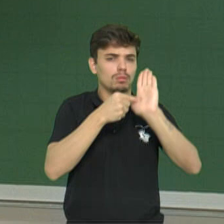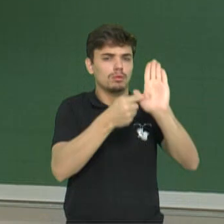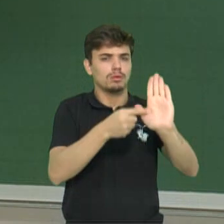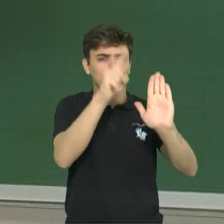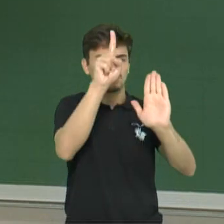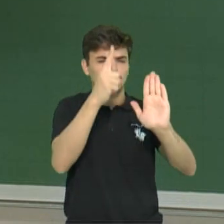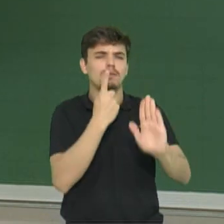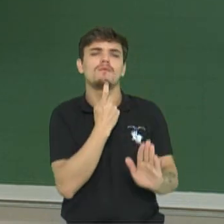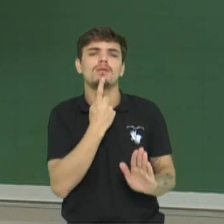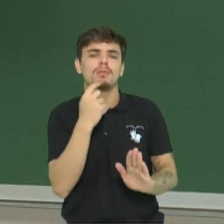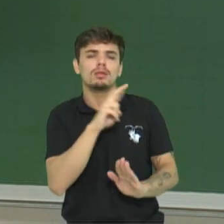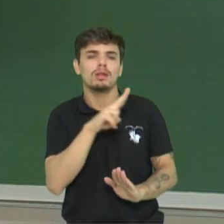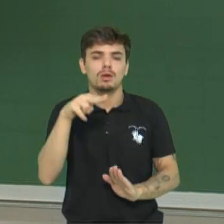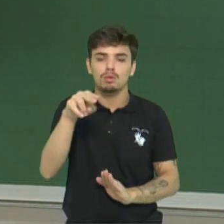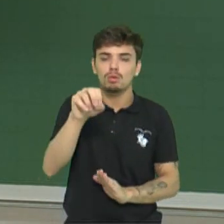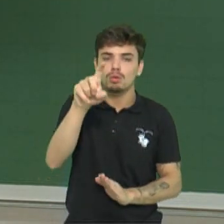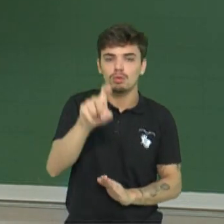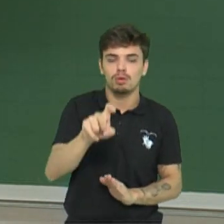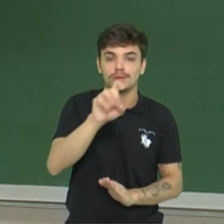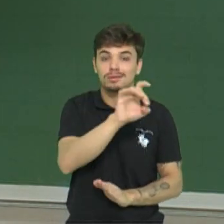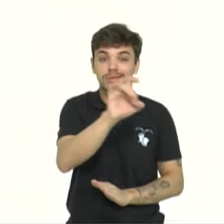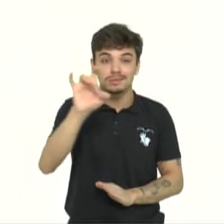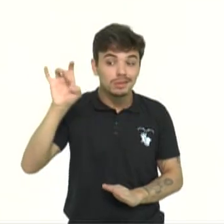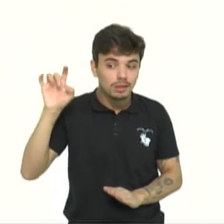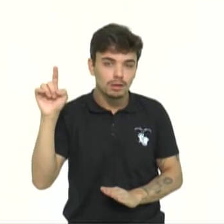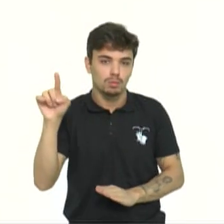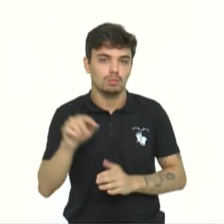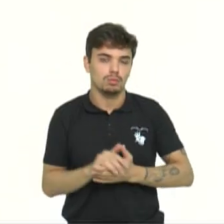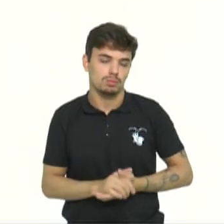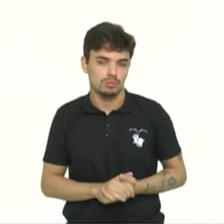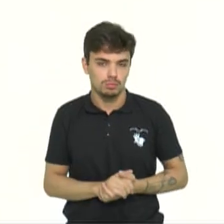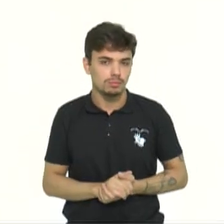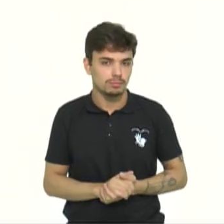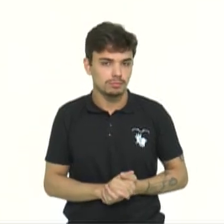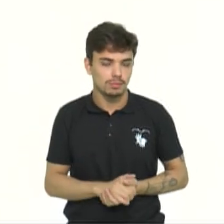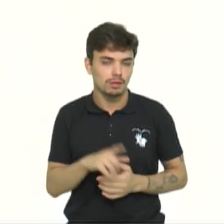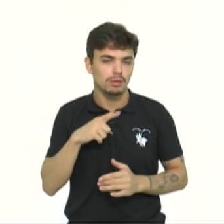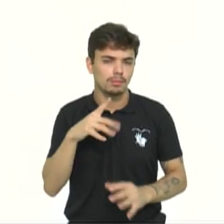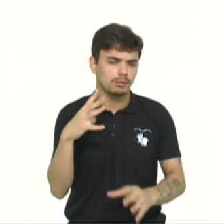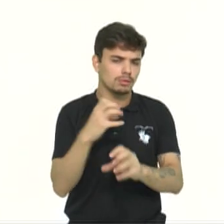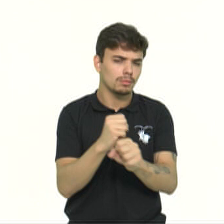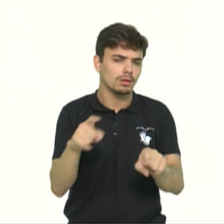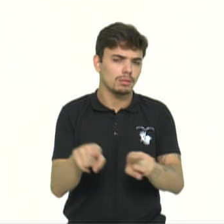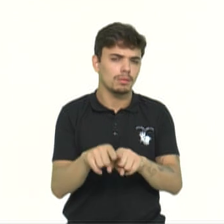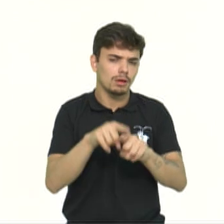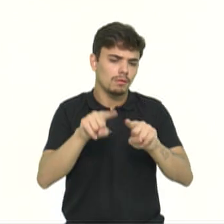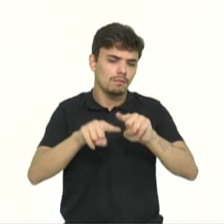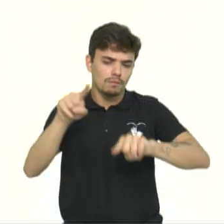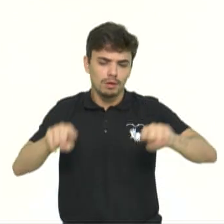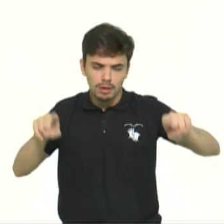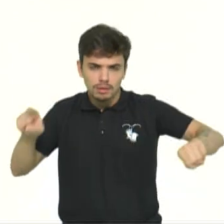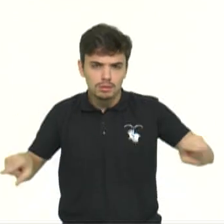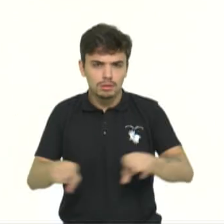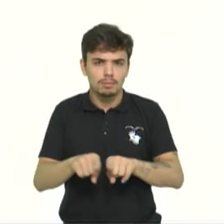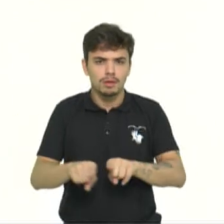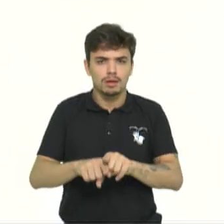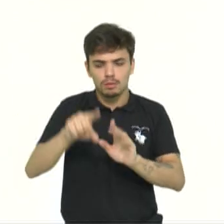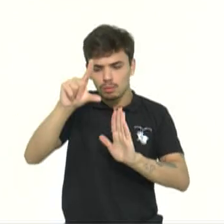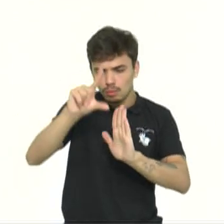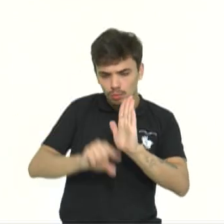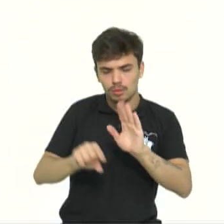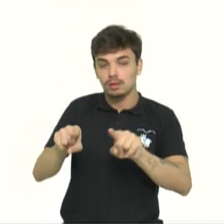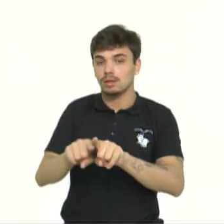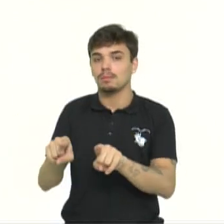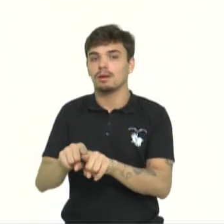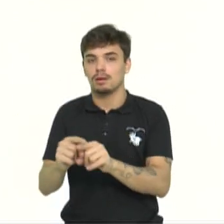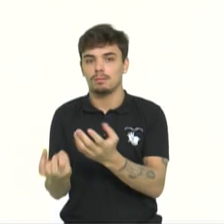de vermelho, o NOX de cada um dos elementos. Aí eu vou determinar a variação da oxidação e redução e a gente vai ver o